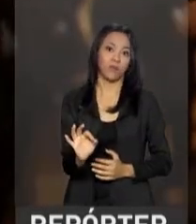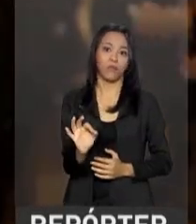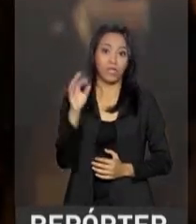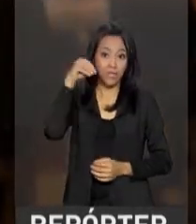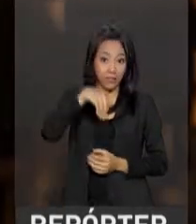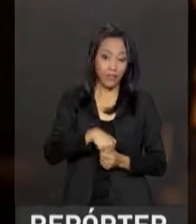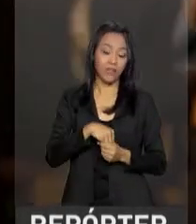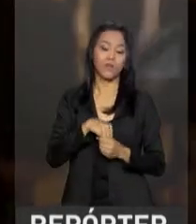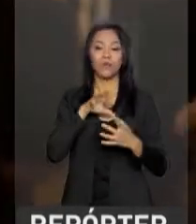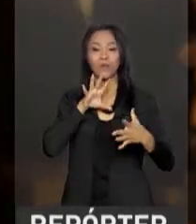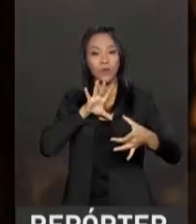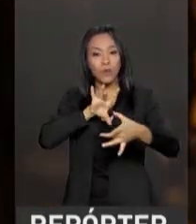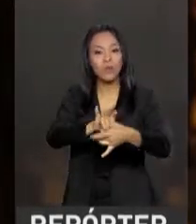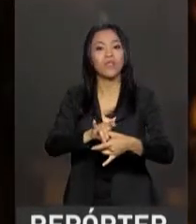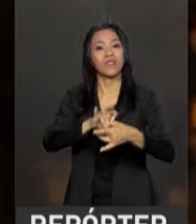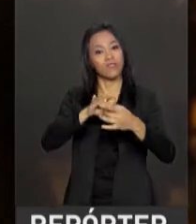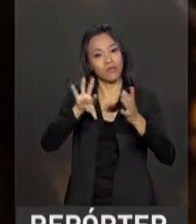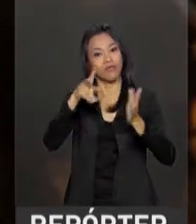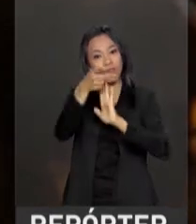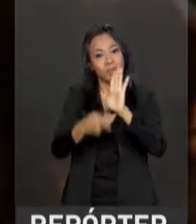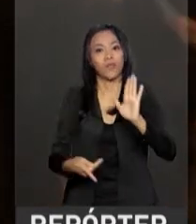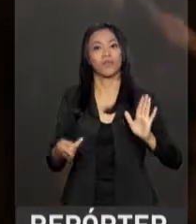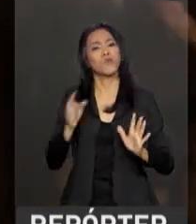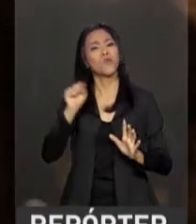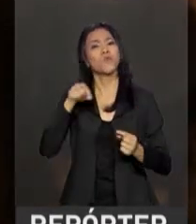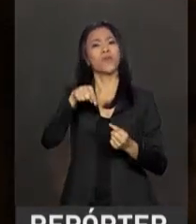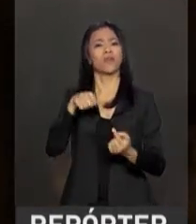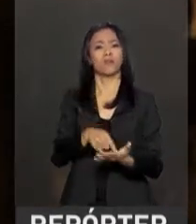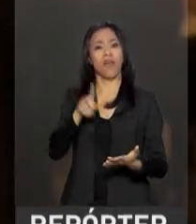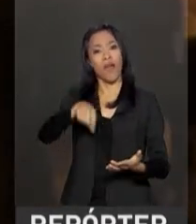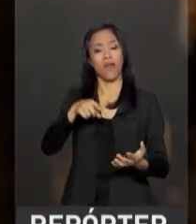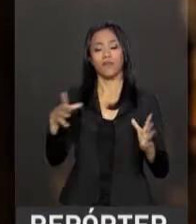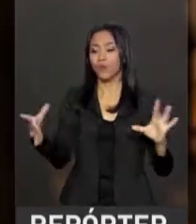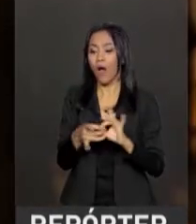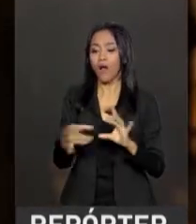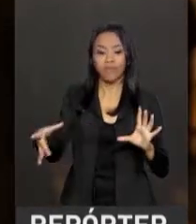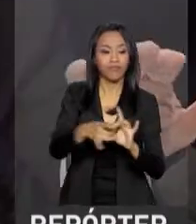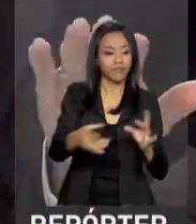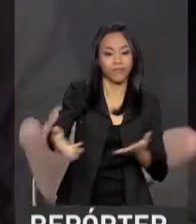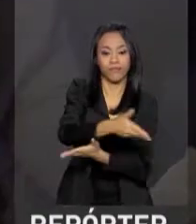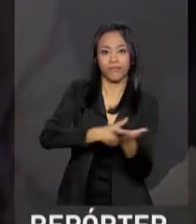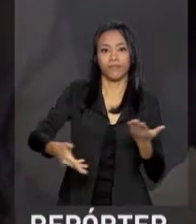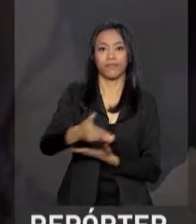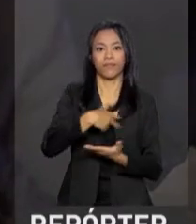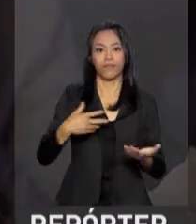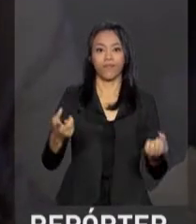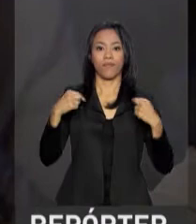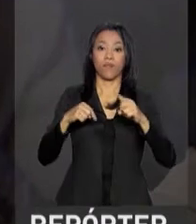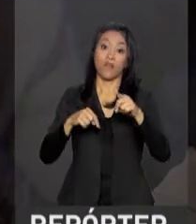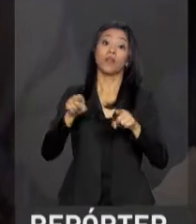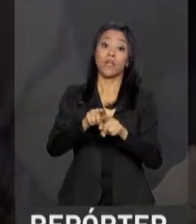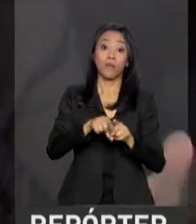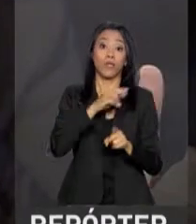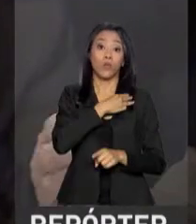do conceito de indústria 4.0 e o que é isso justamente está tudo conectado de forma inteligente o ministro da fazenda também